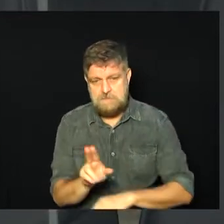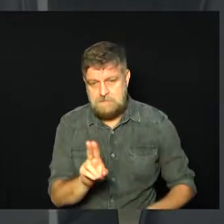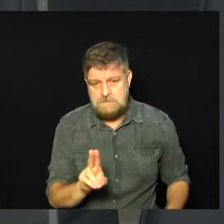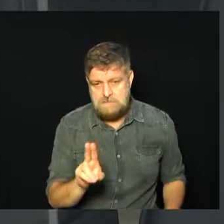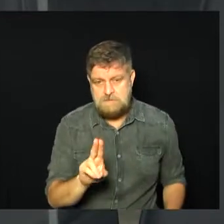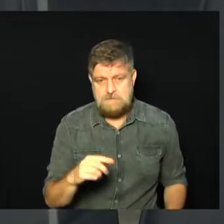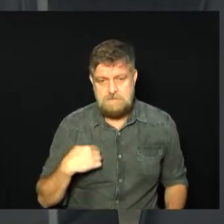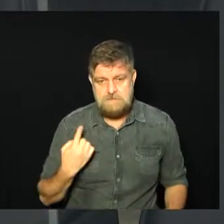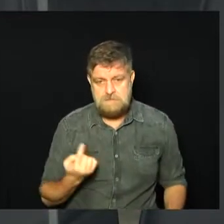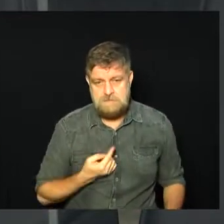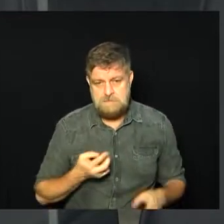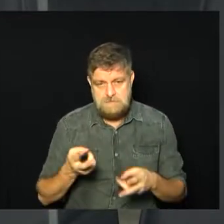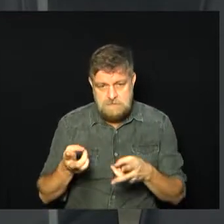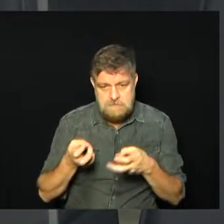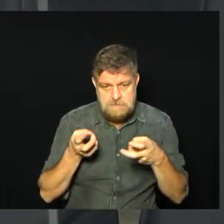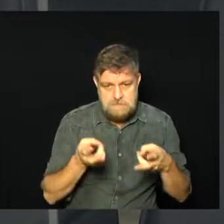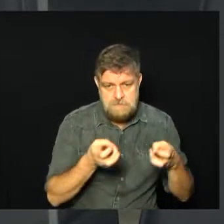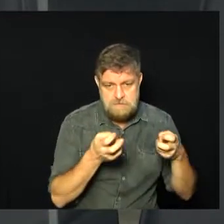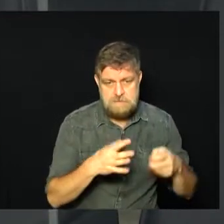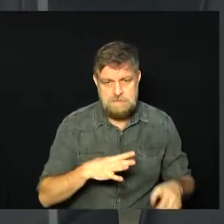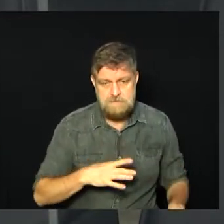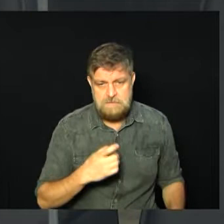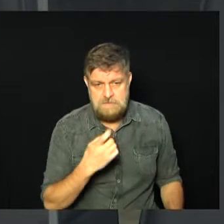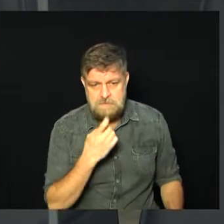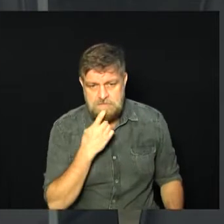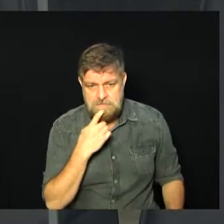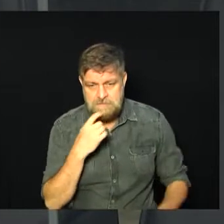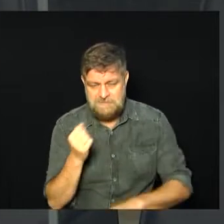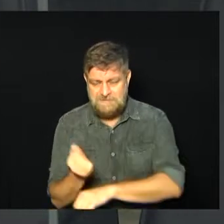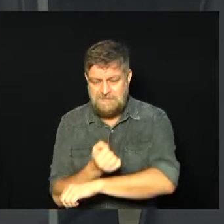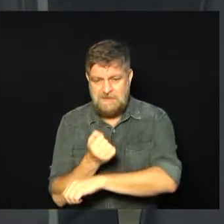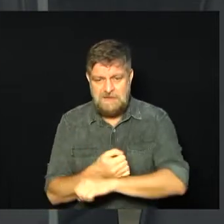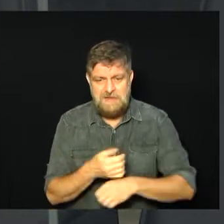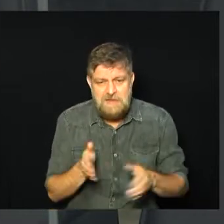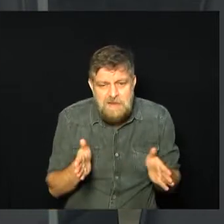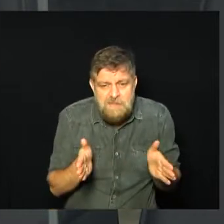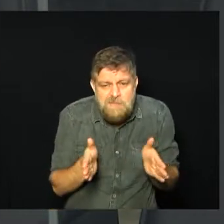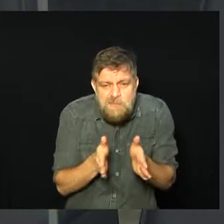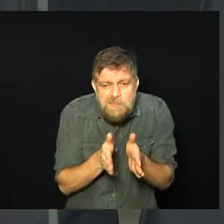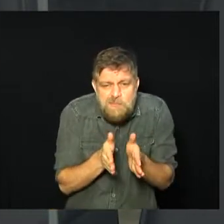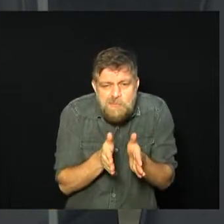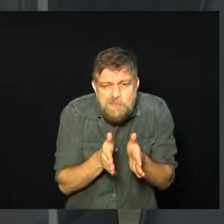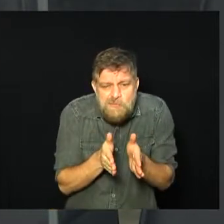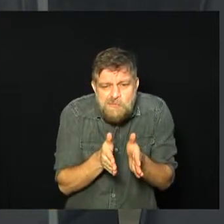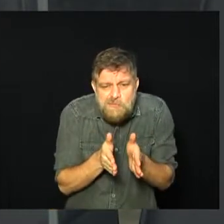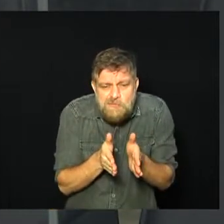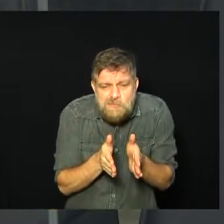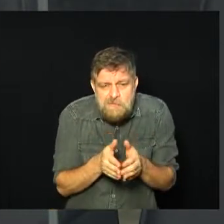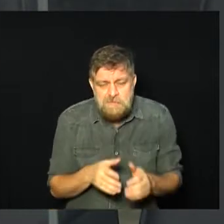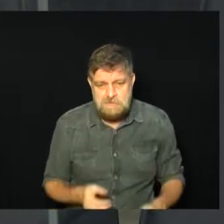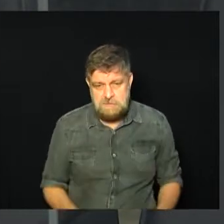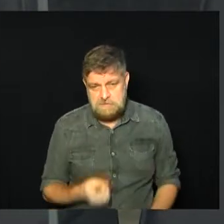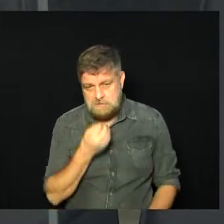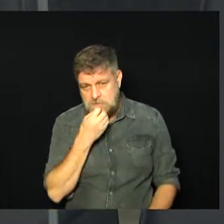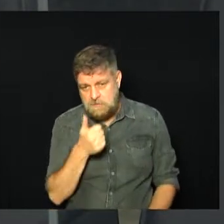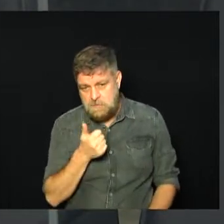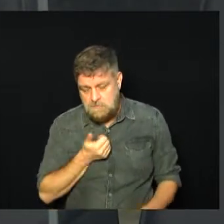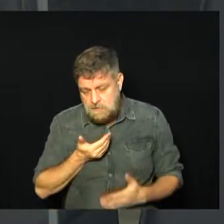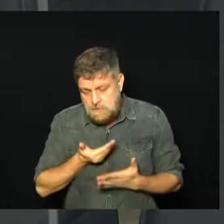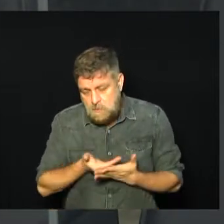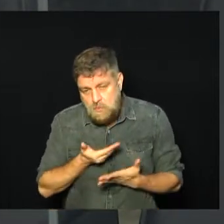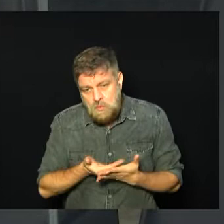tem que notar que Campinas tem as calçadas muito estreitas. Então, seria bom fazer um